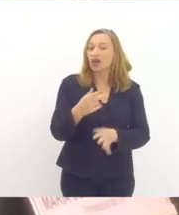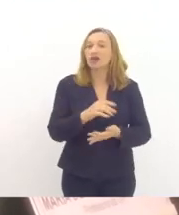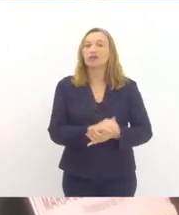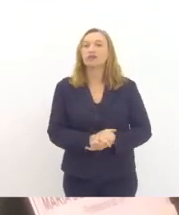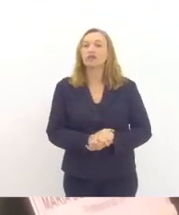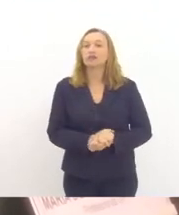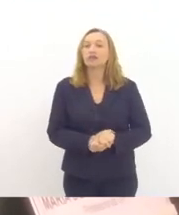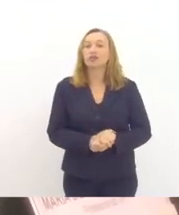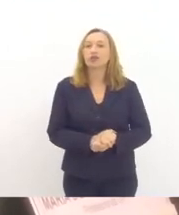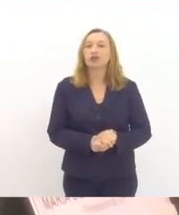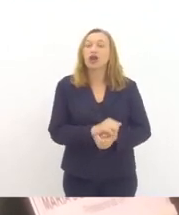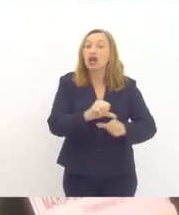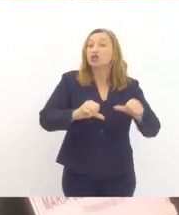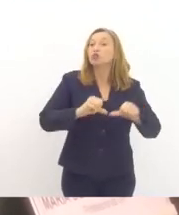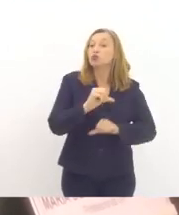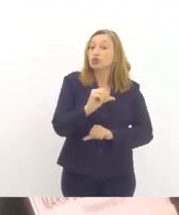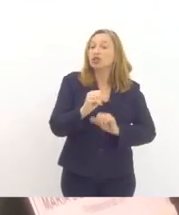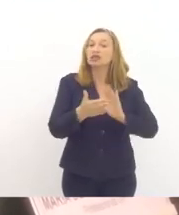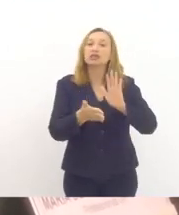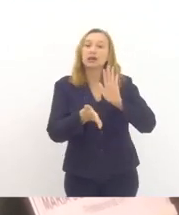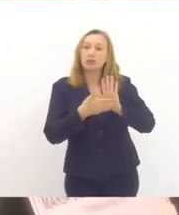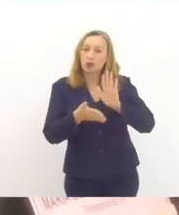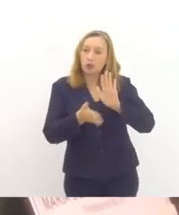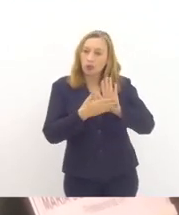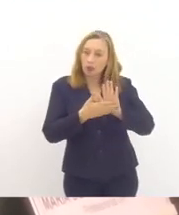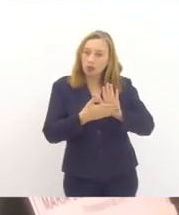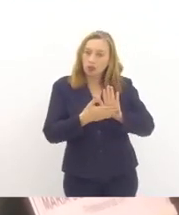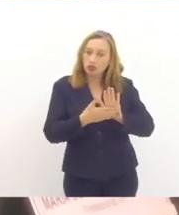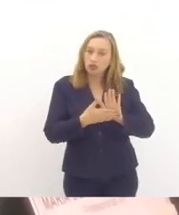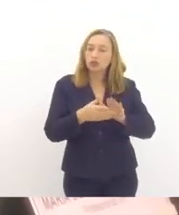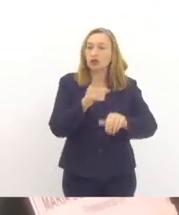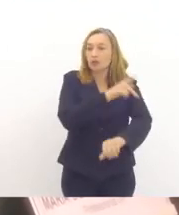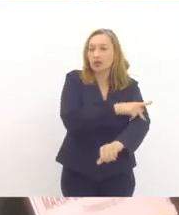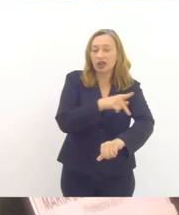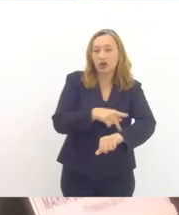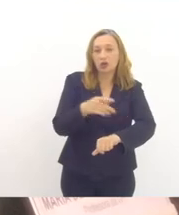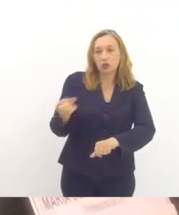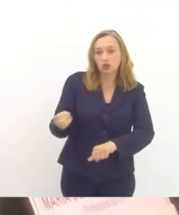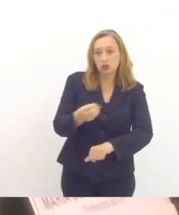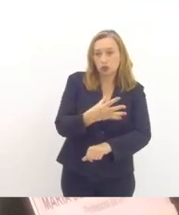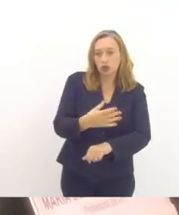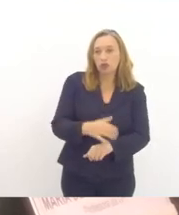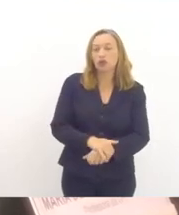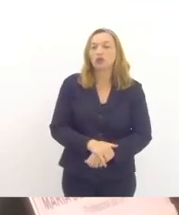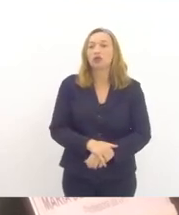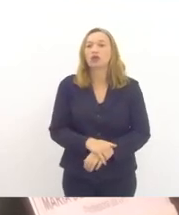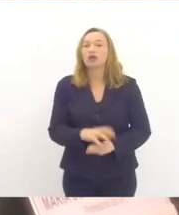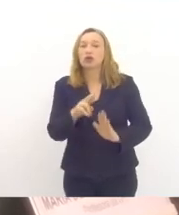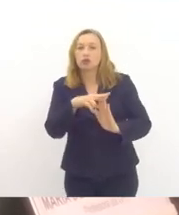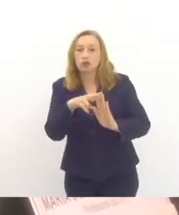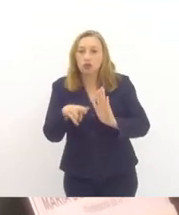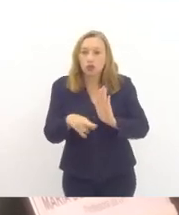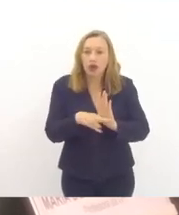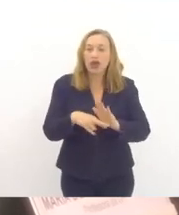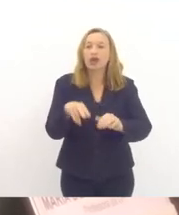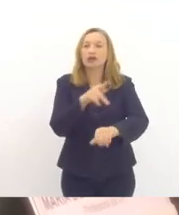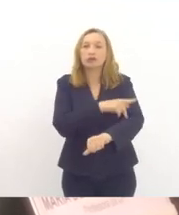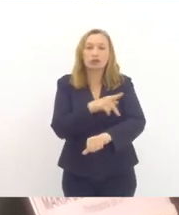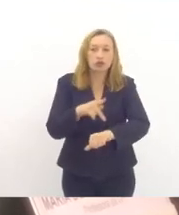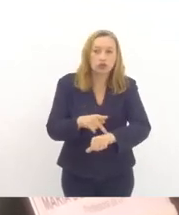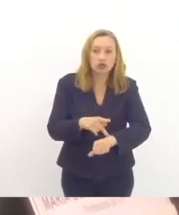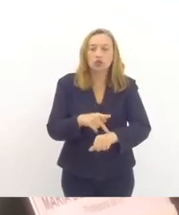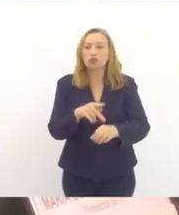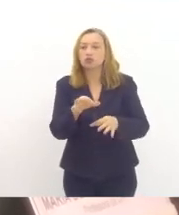as mudanças que estão sendo propostas no modelo pedagógico, né? Ele remete a princípios, metodologias